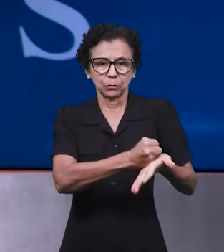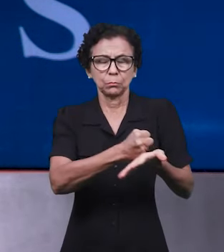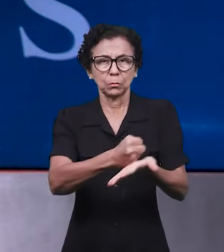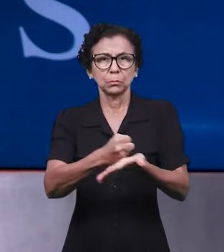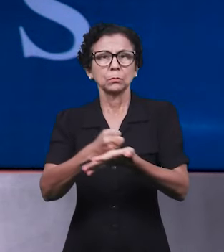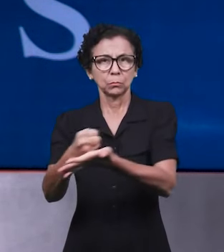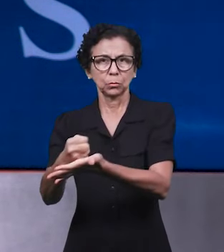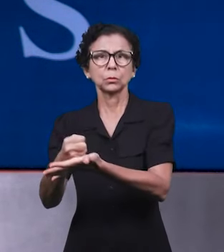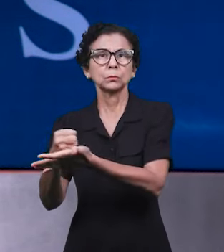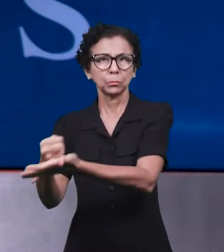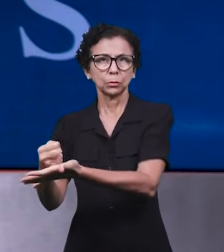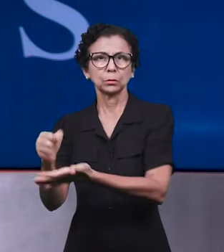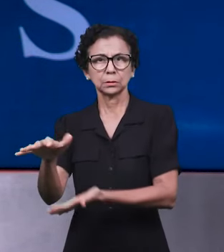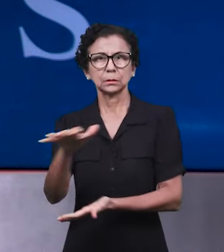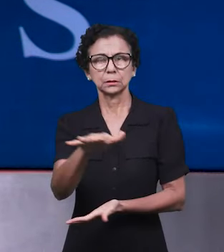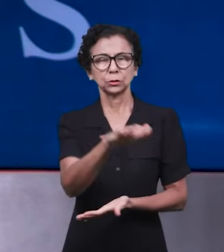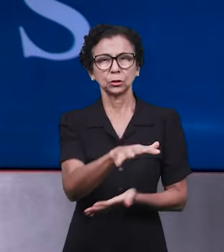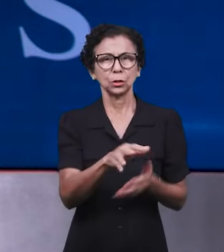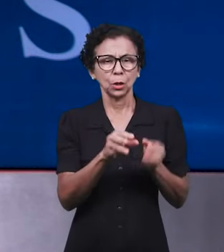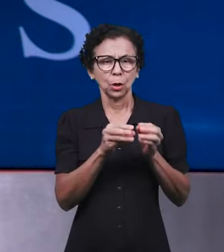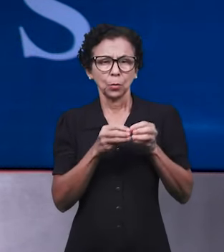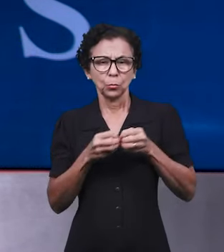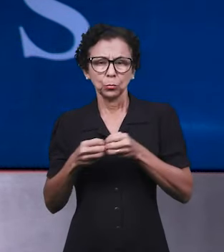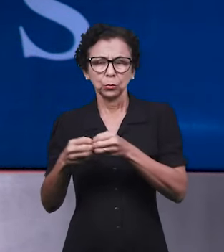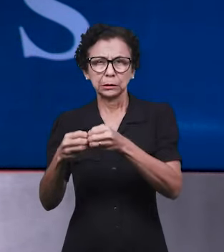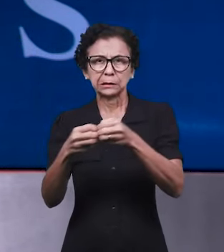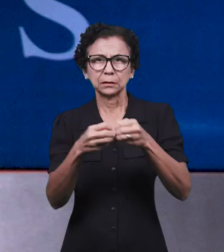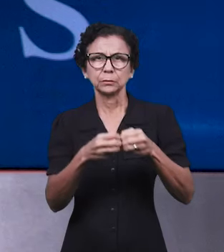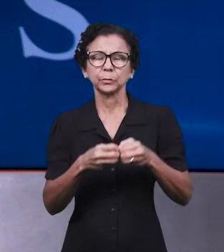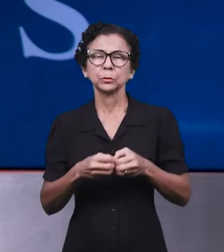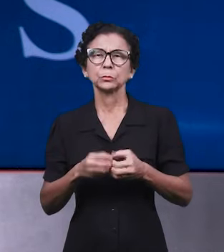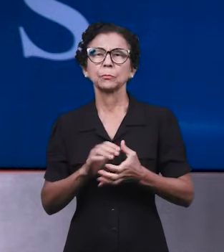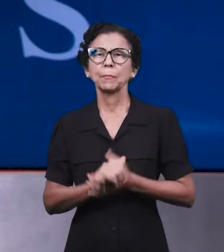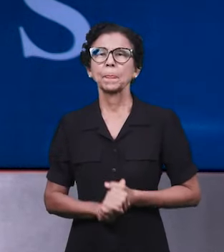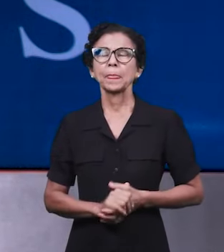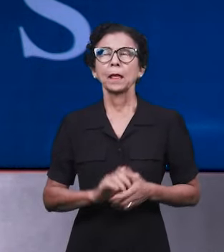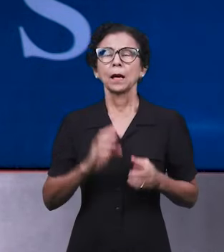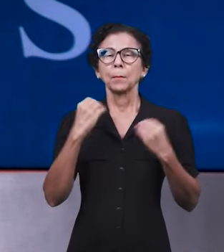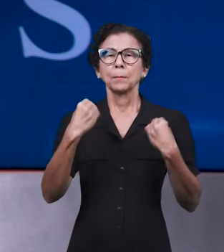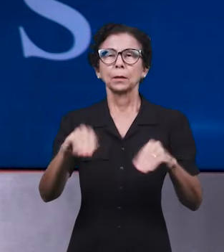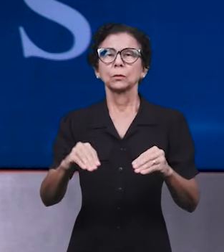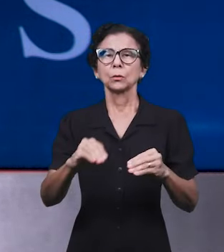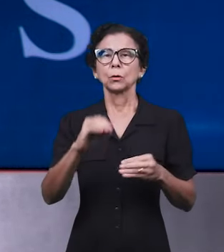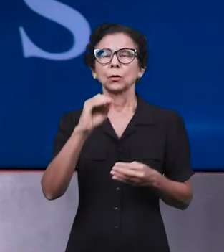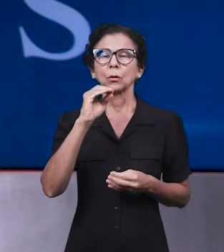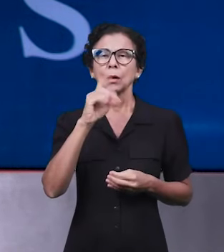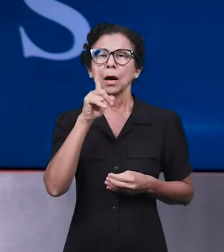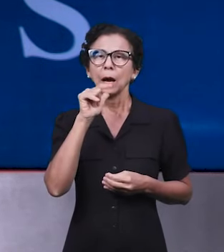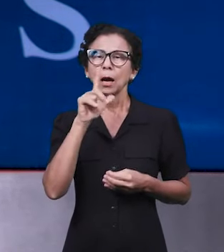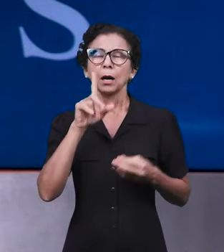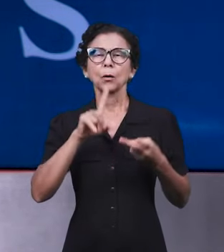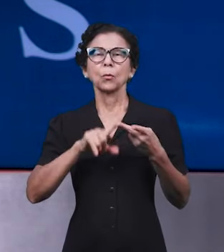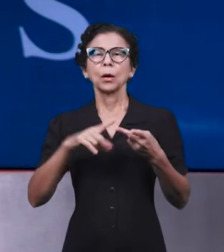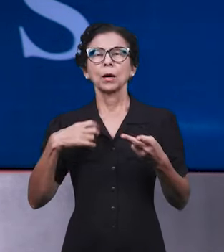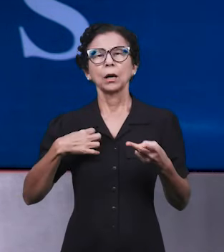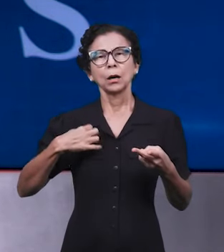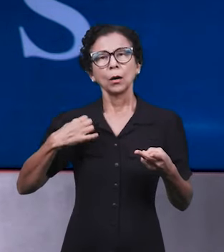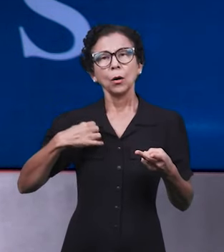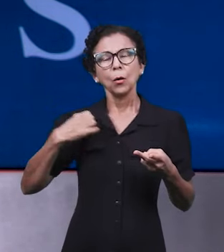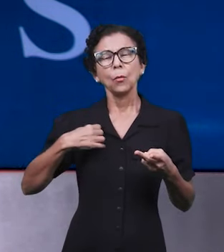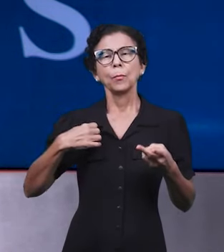vai ver uma cobertura da imprensa, inclusive a TV Guarapari, TV Regional, mostrando ali, eles fizeram uma cobertura do trabalho